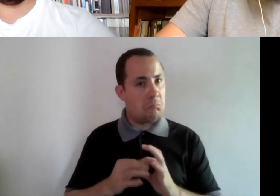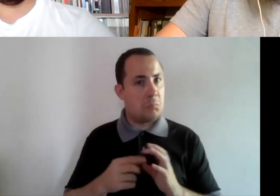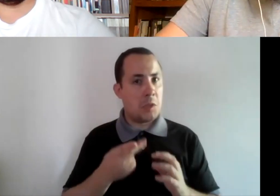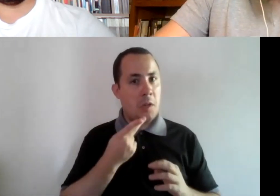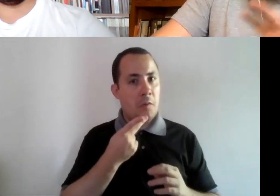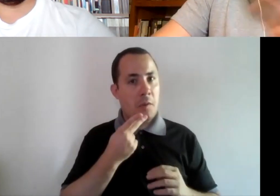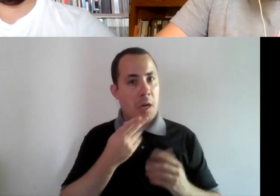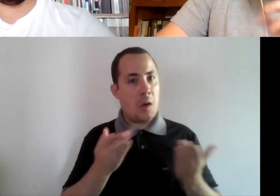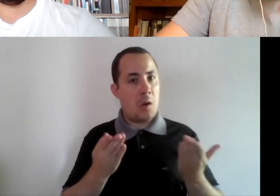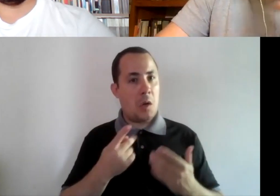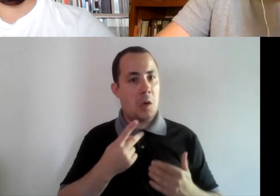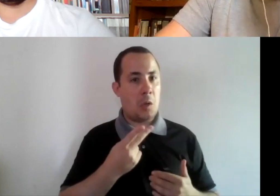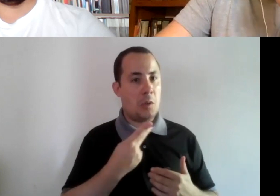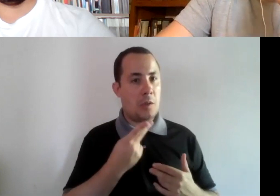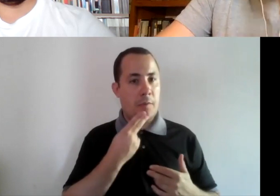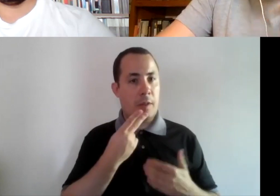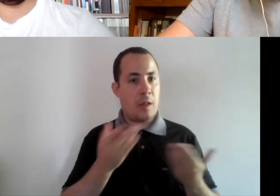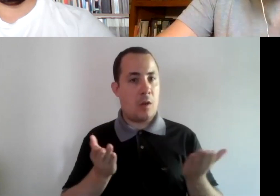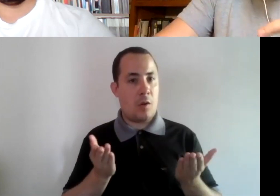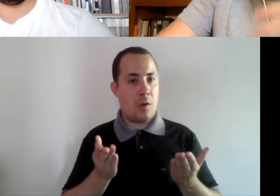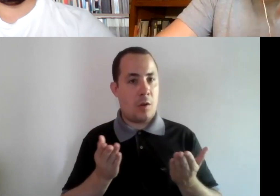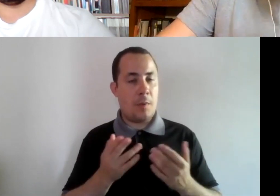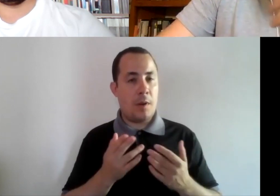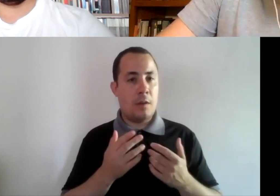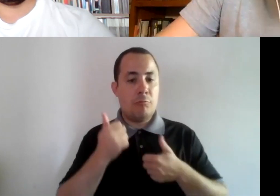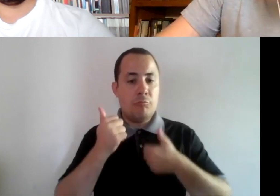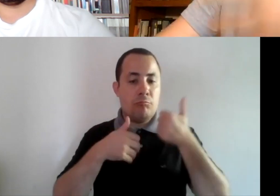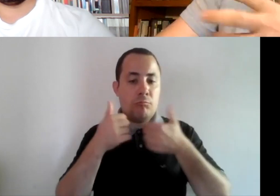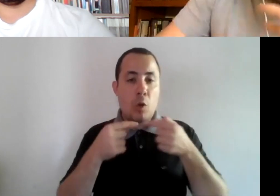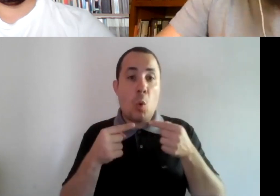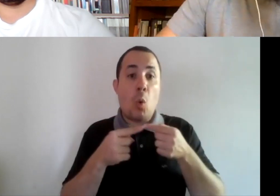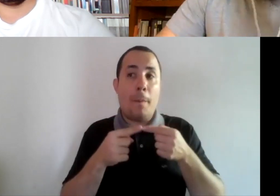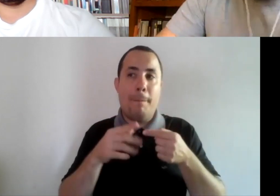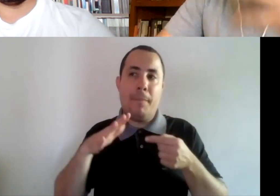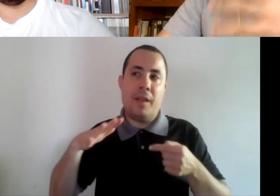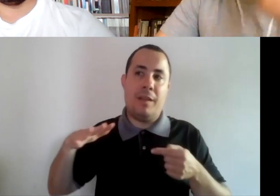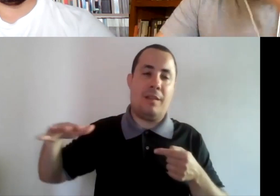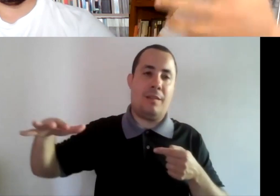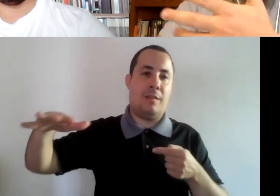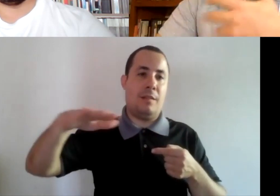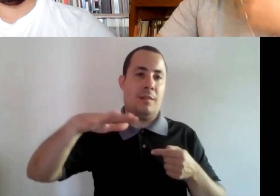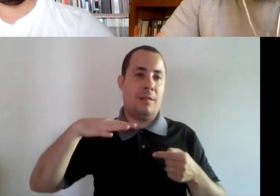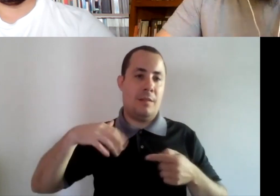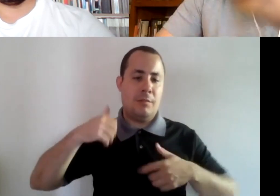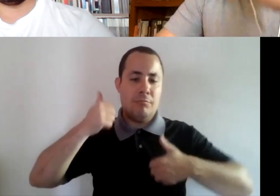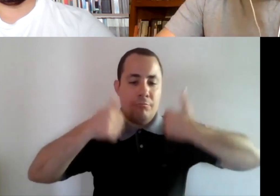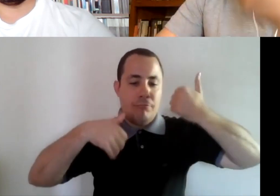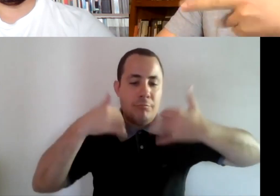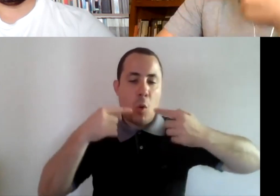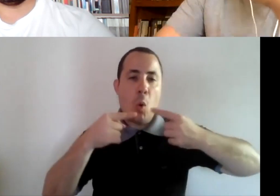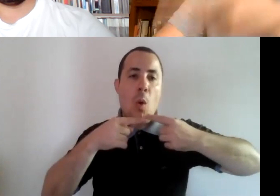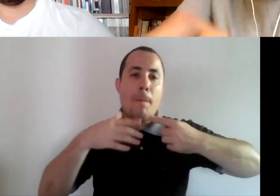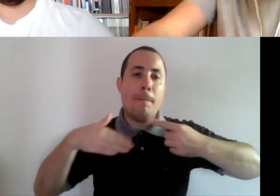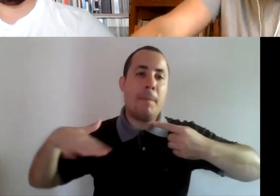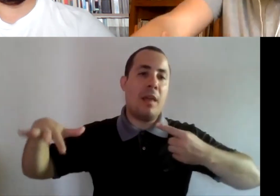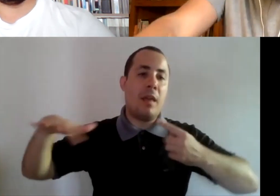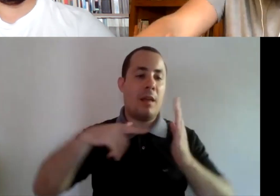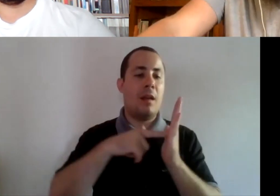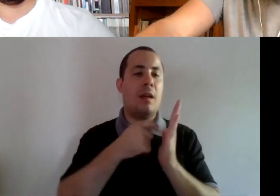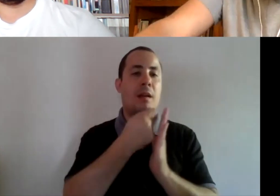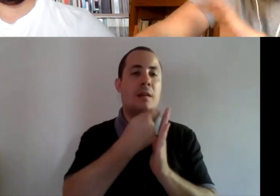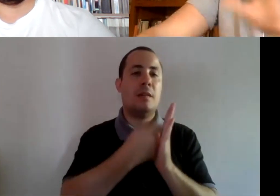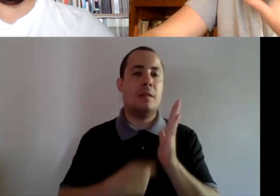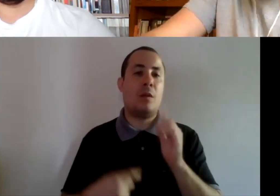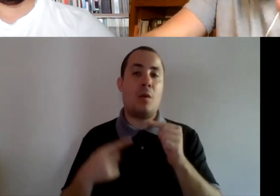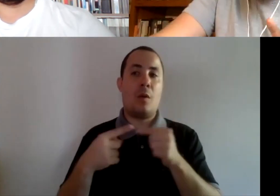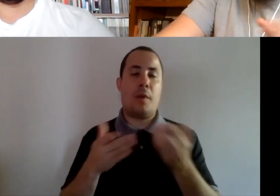linguagem, né, mais próxima da sua. Quer dizer, as pessoas querem literatura contemporânea, literatura nova, algo que esteja falando com o momento delas